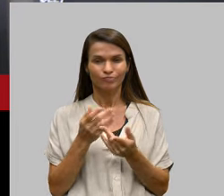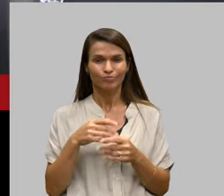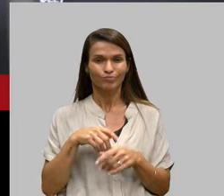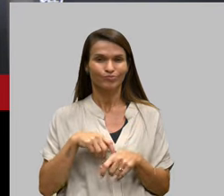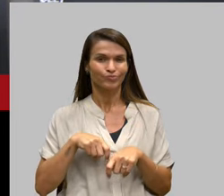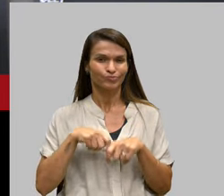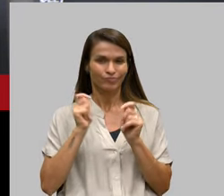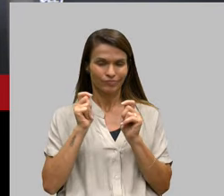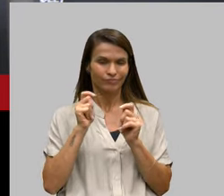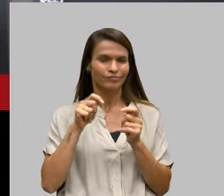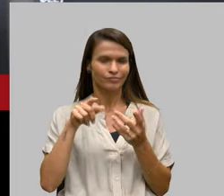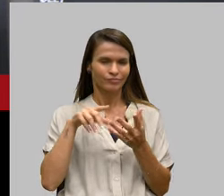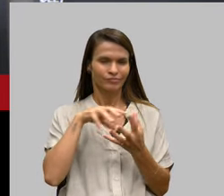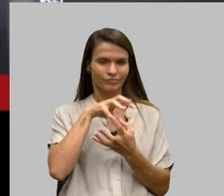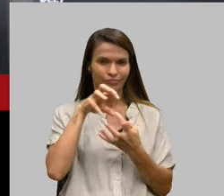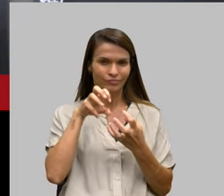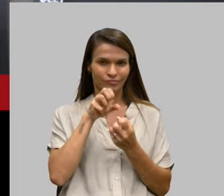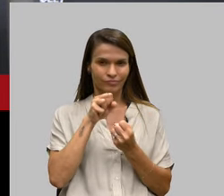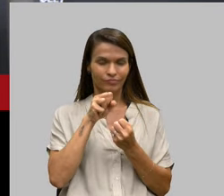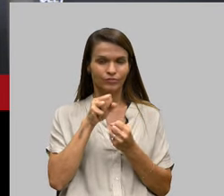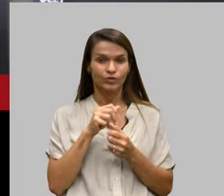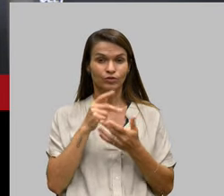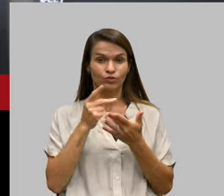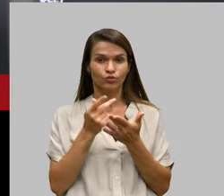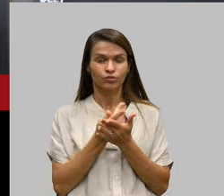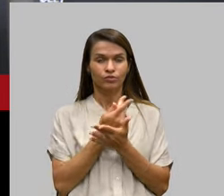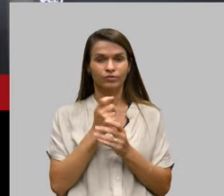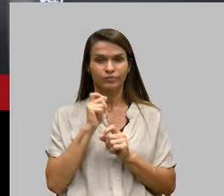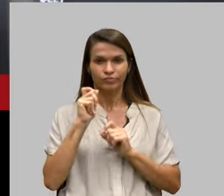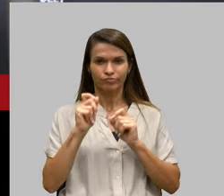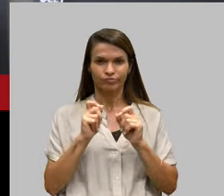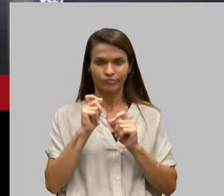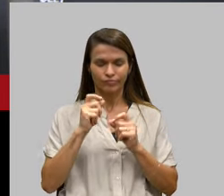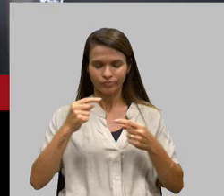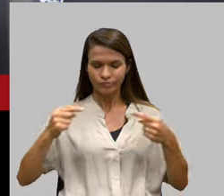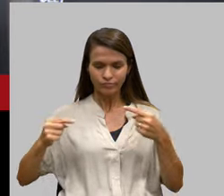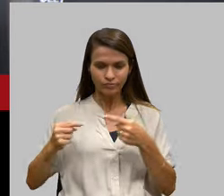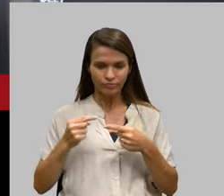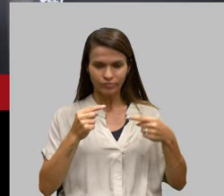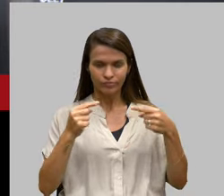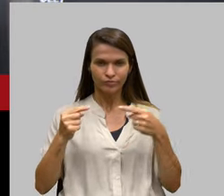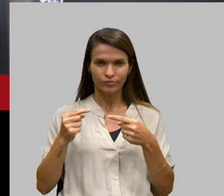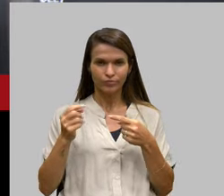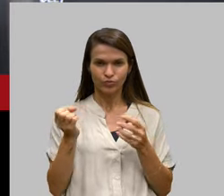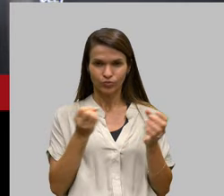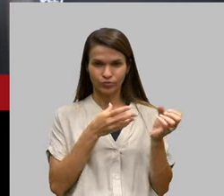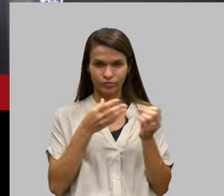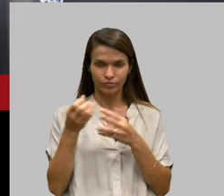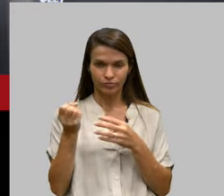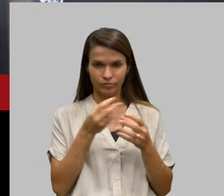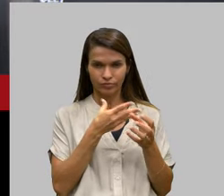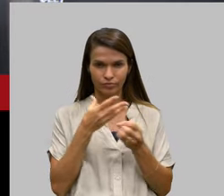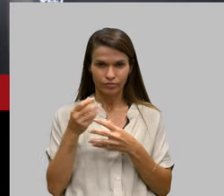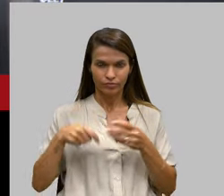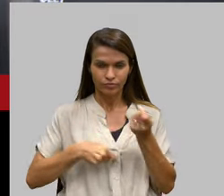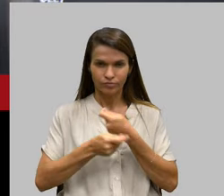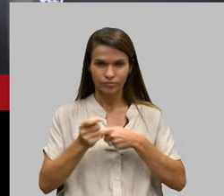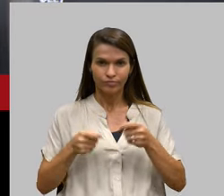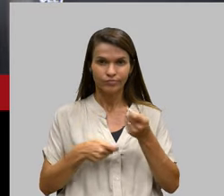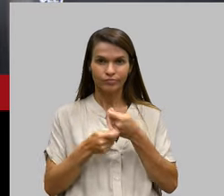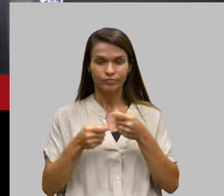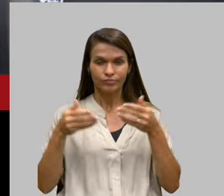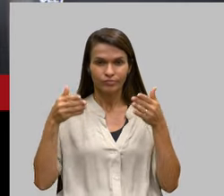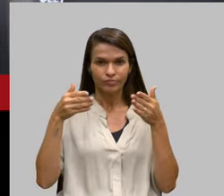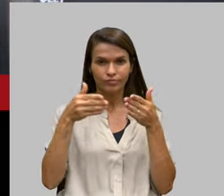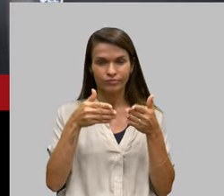acontece na prática há uma fuga dessas discussões de novas fontes de custeio para questões previdên Sea